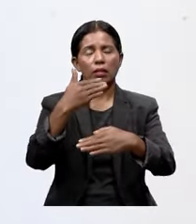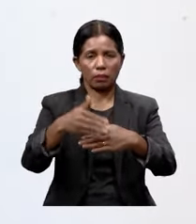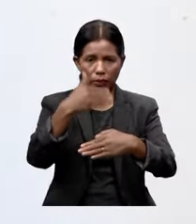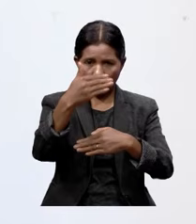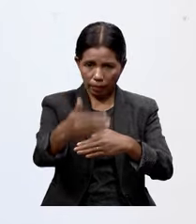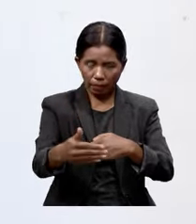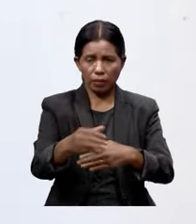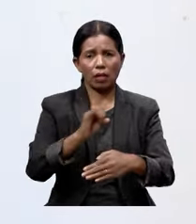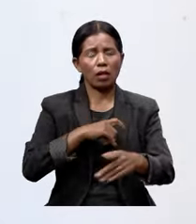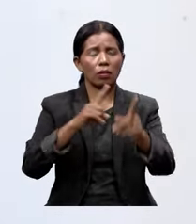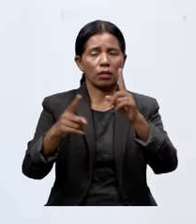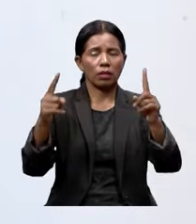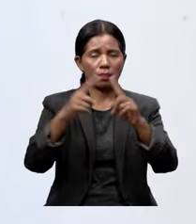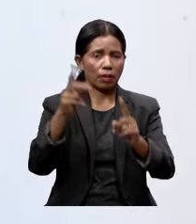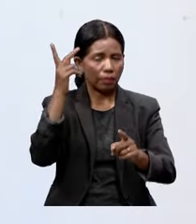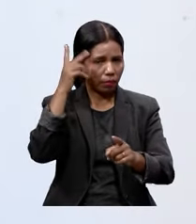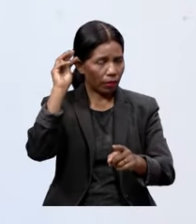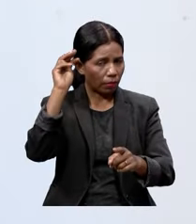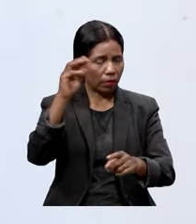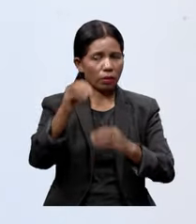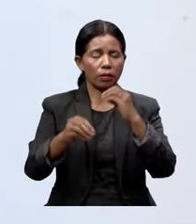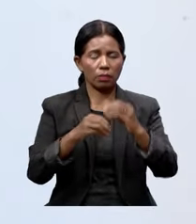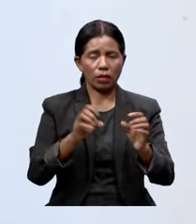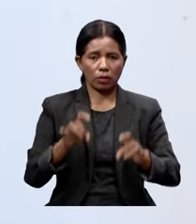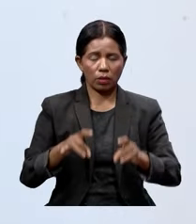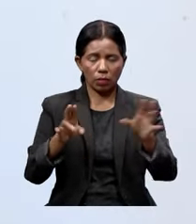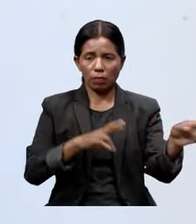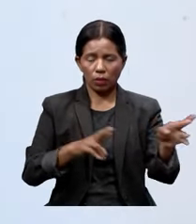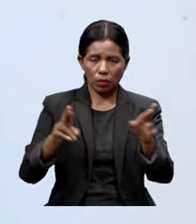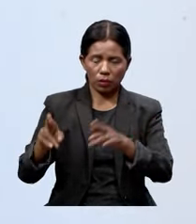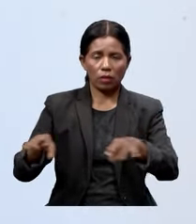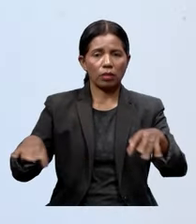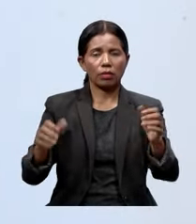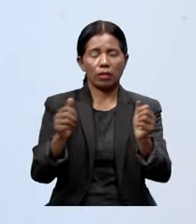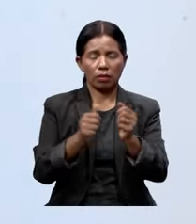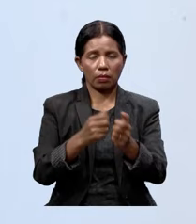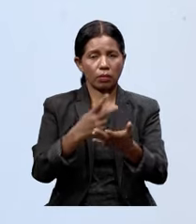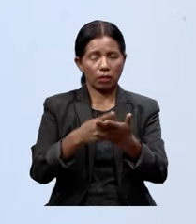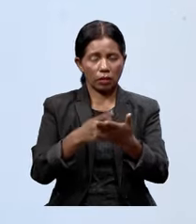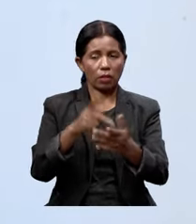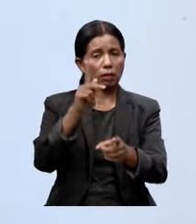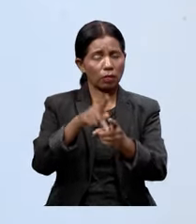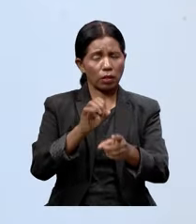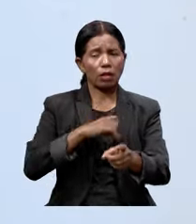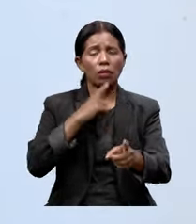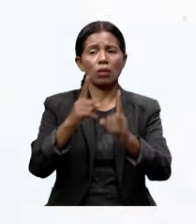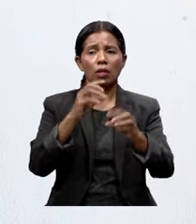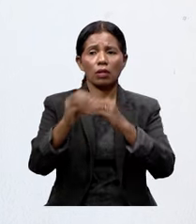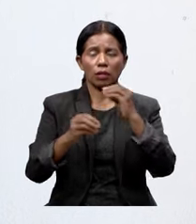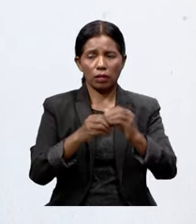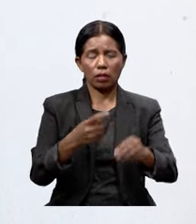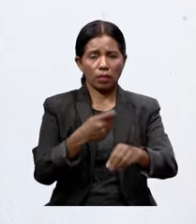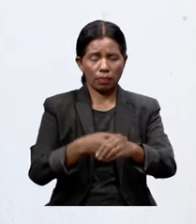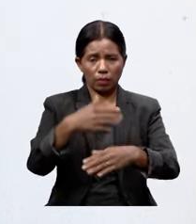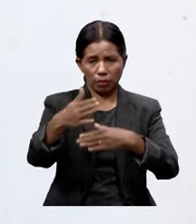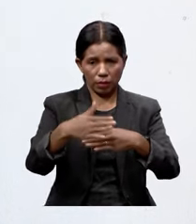nohin hakolia ba primeiro ministro kata Australia pronto a tu acelera projeto Greater Sunrise nian mai be hakolia detalhe liu espere tempo bara